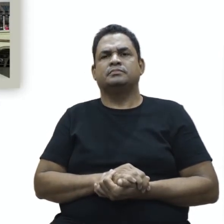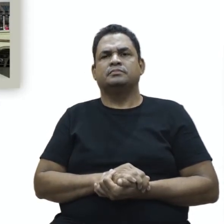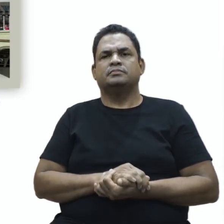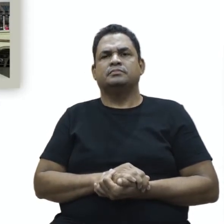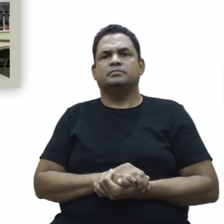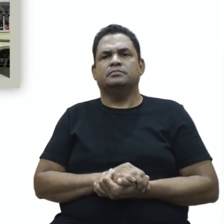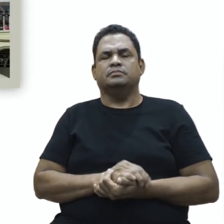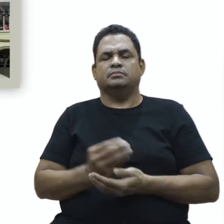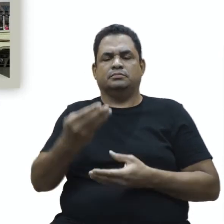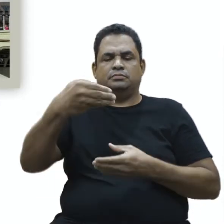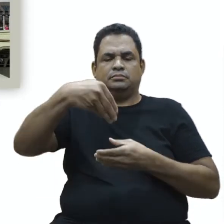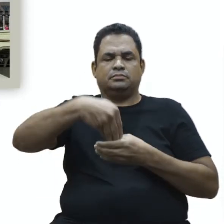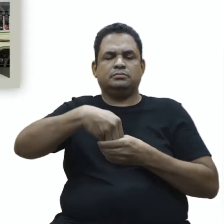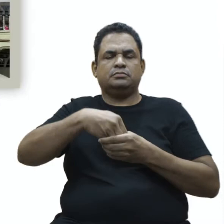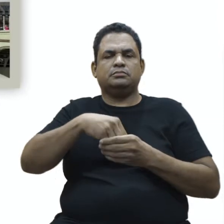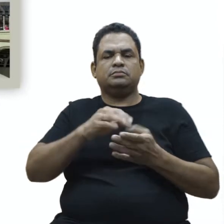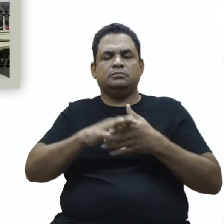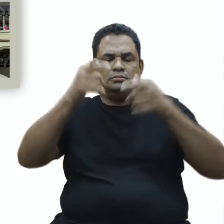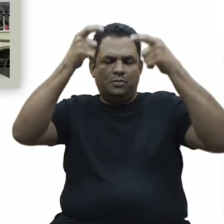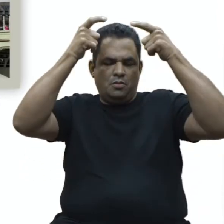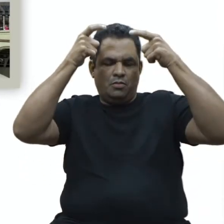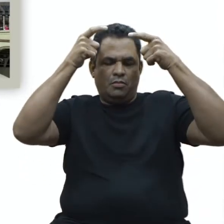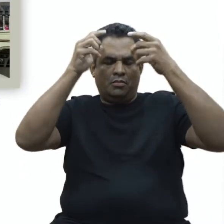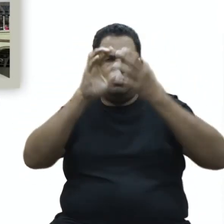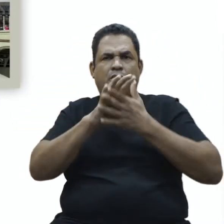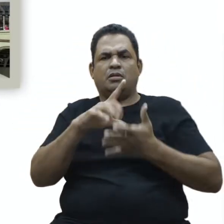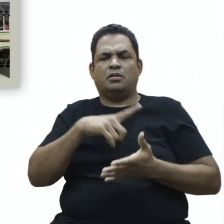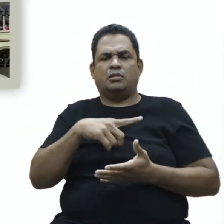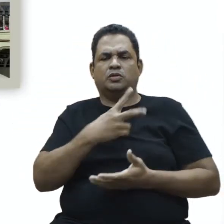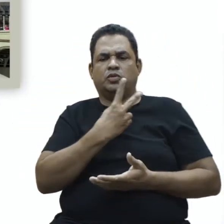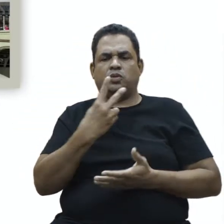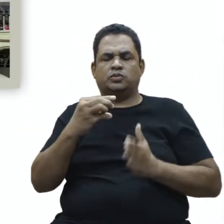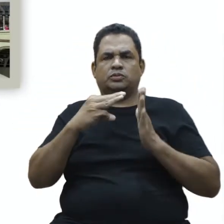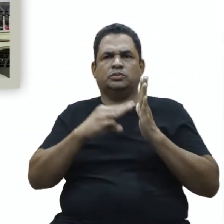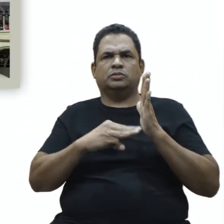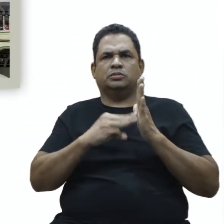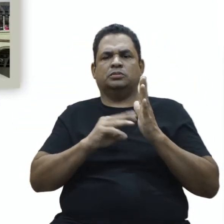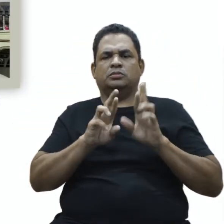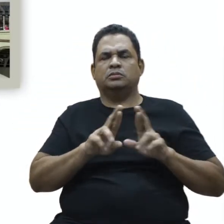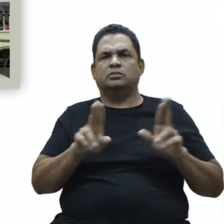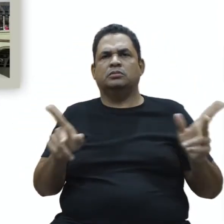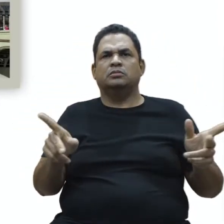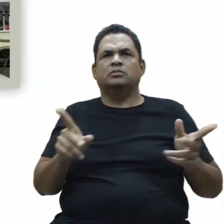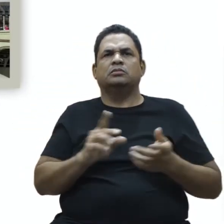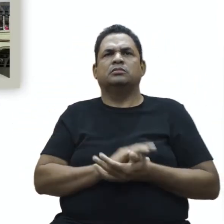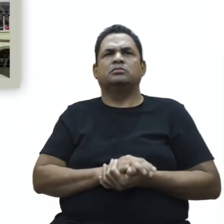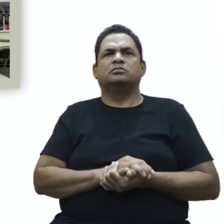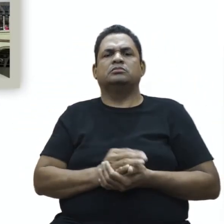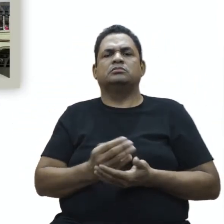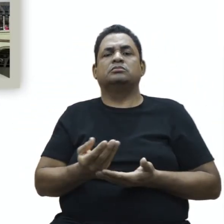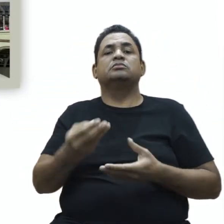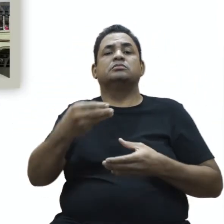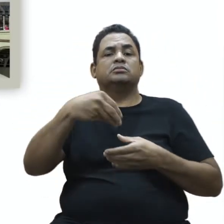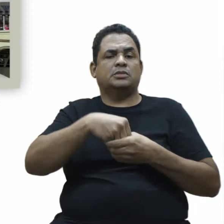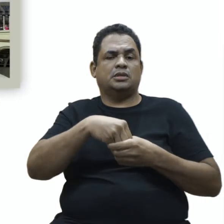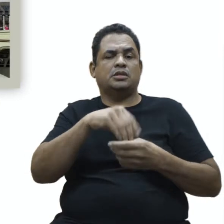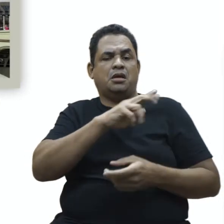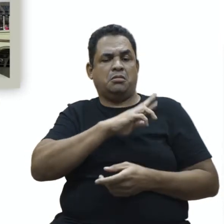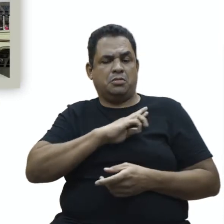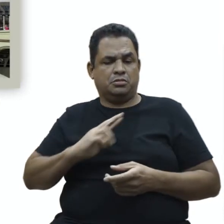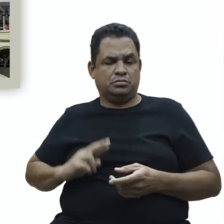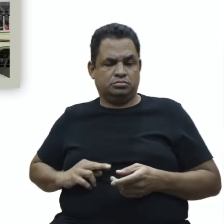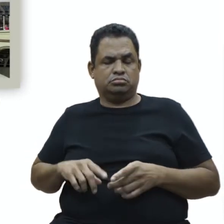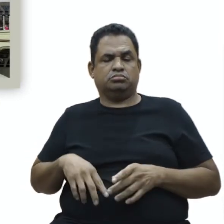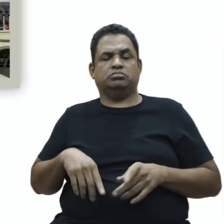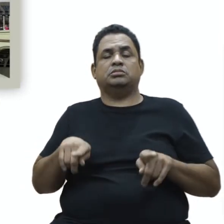da monarquia existem dois modelos diferentes. E dentro da república também existem